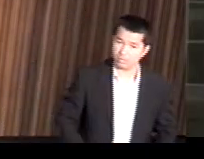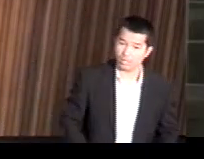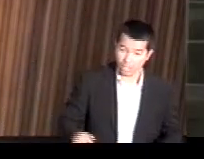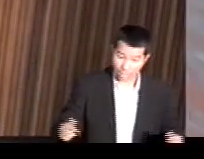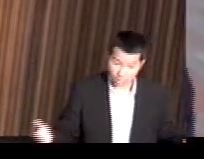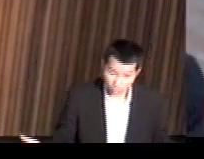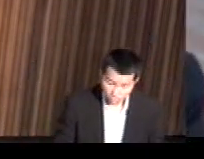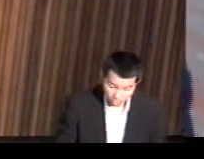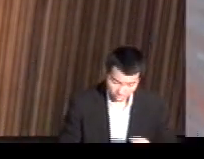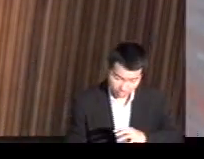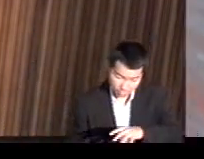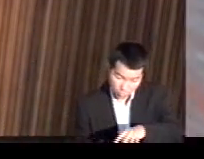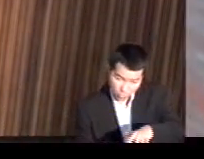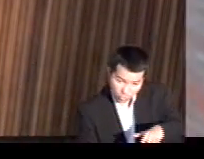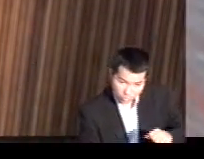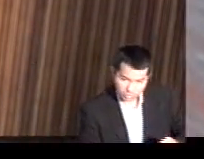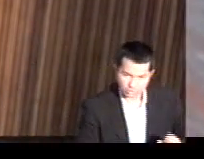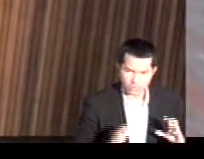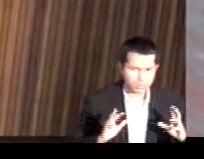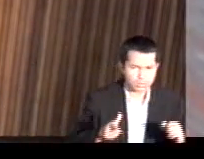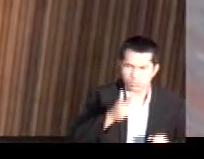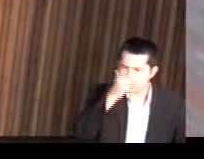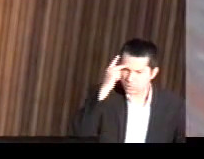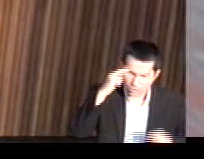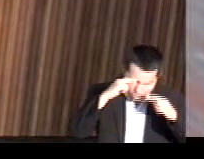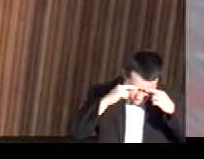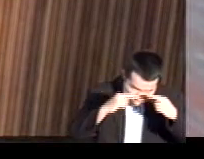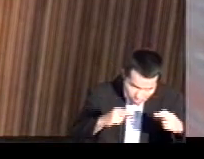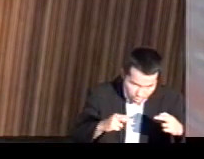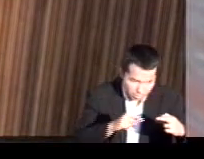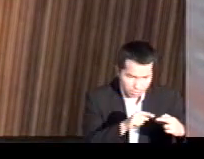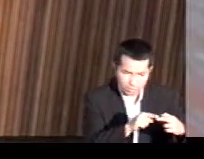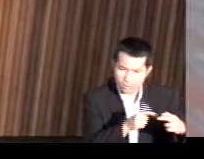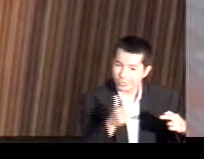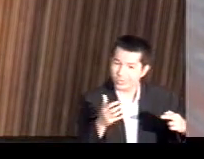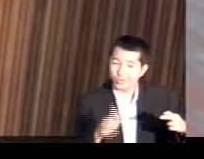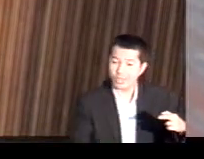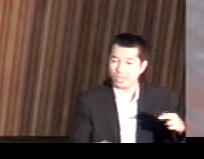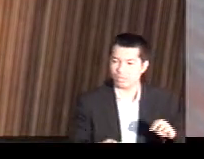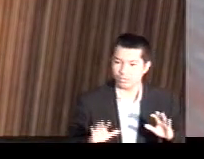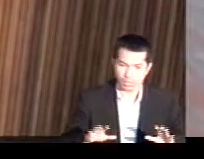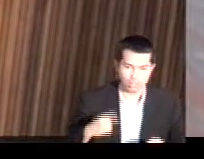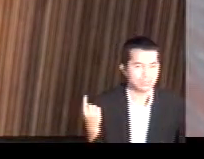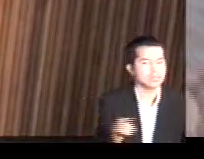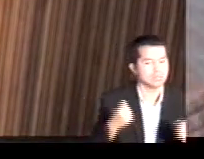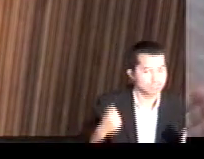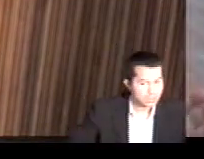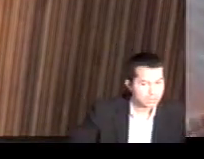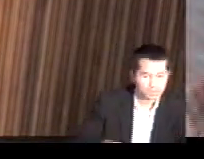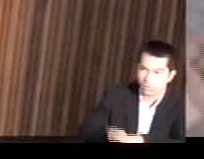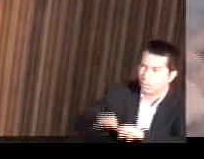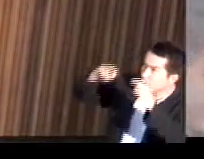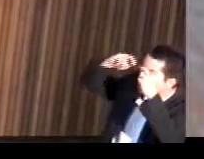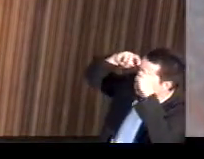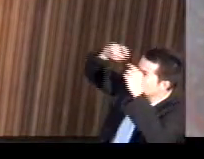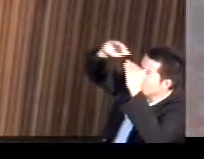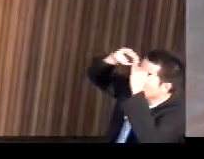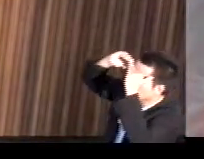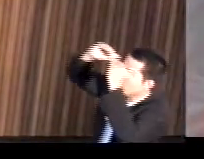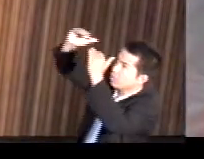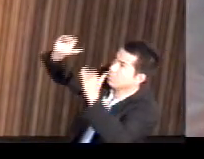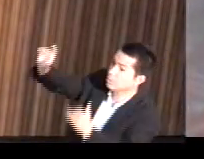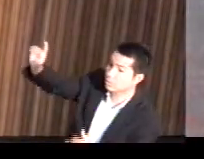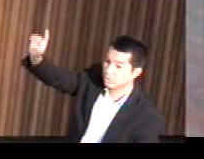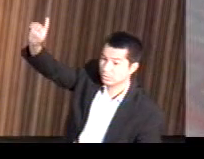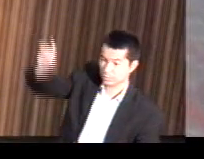Mas Deus é o Deus de toda justiça. E que Ele não pode compactuar com o pecado